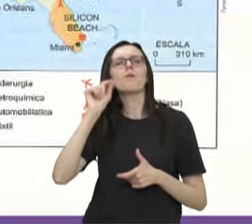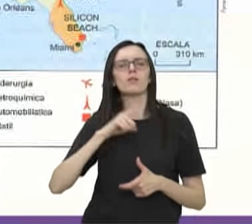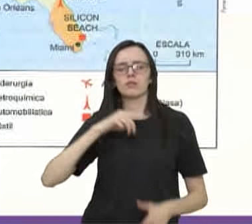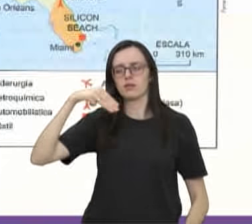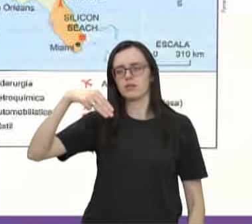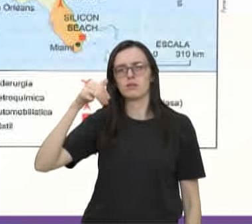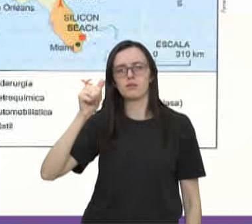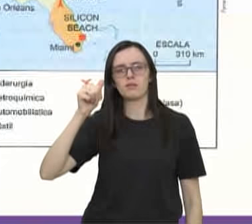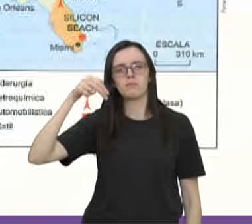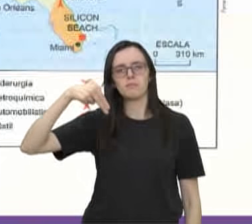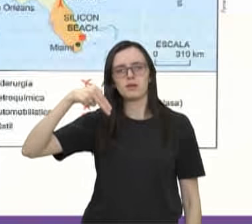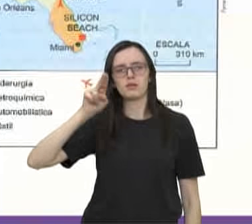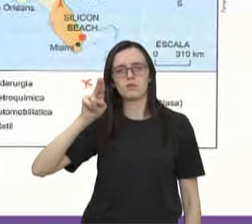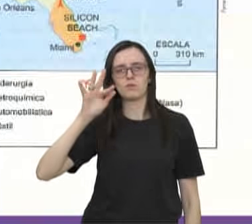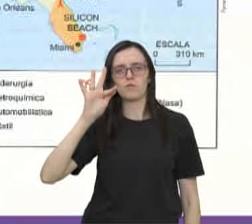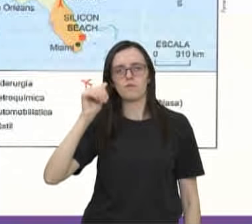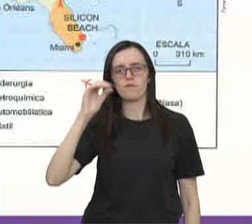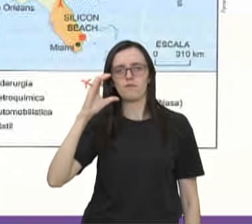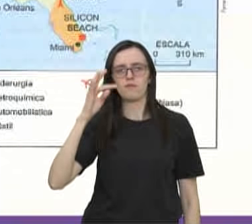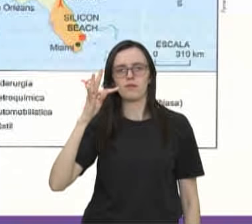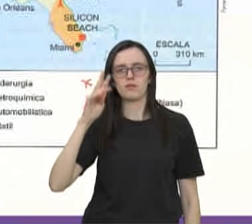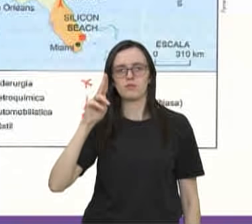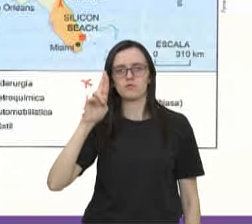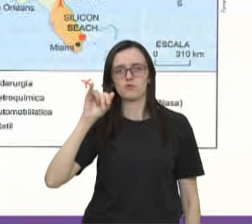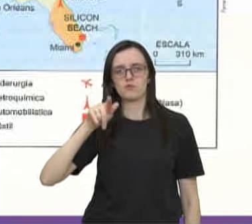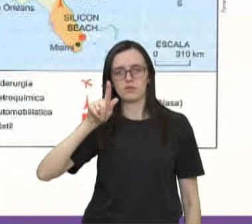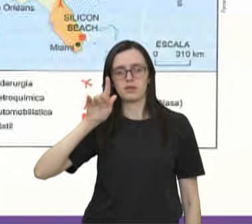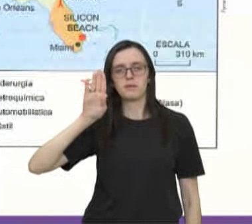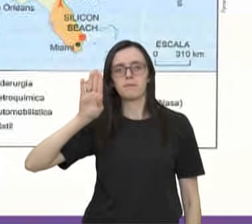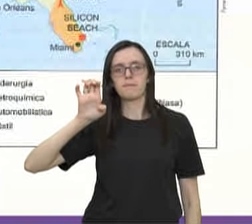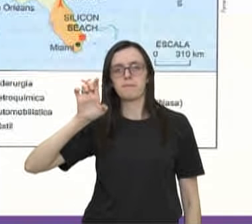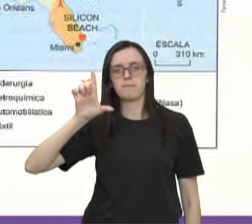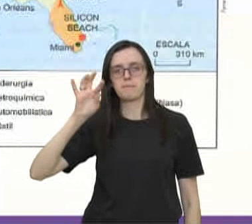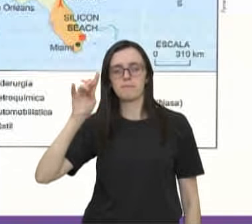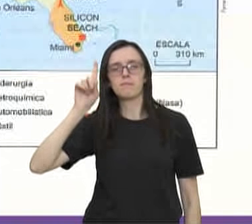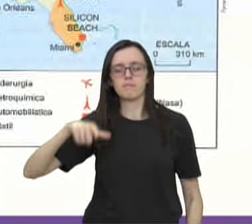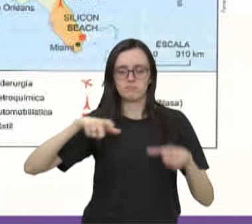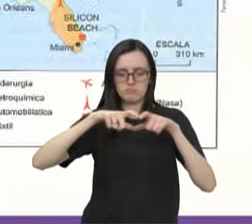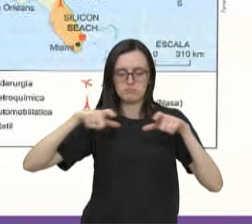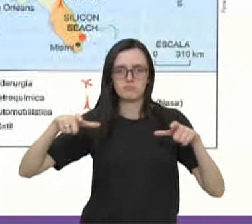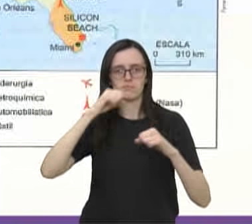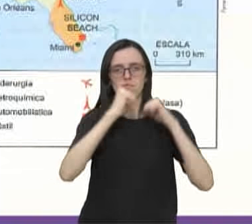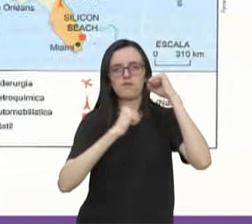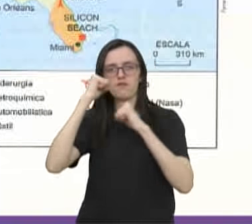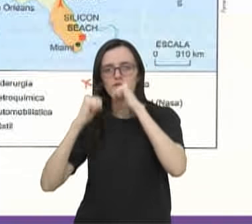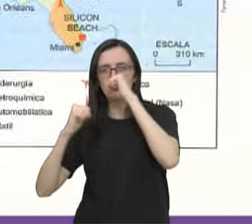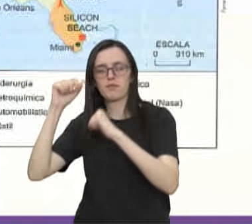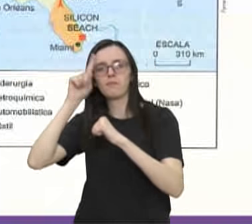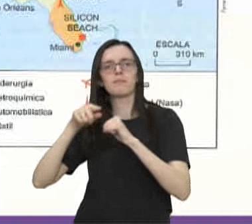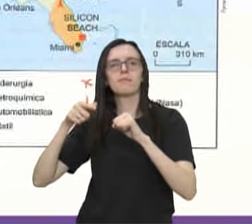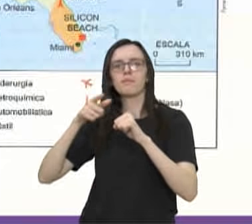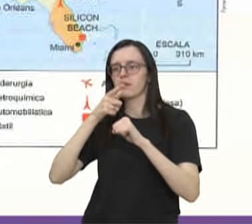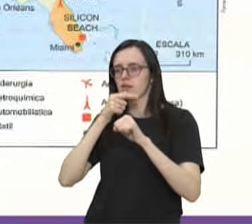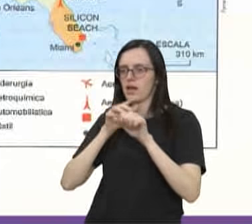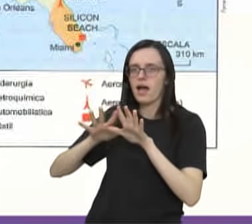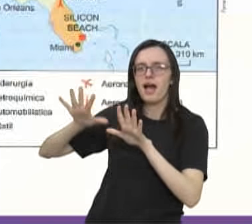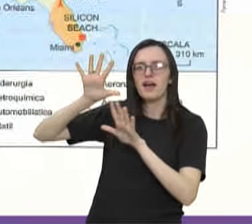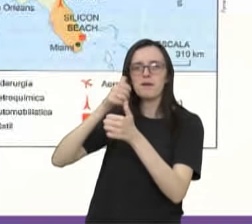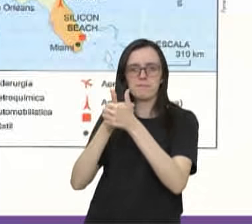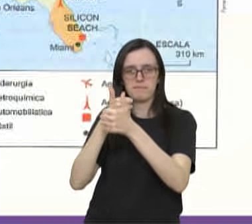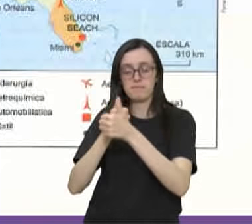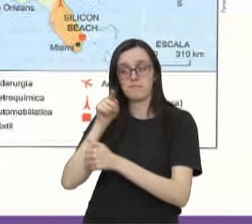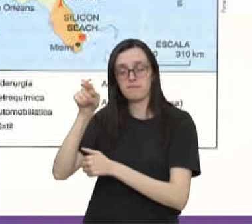destaca o manufacturing belt que é o cinturão fabril na região dos grandes lagos tá ok e essa região a região nordeste aqui